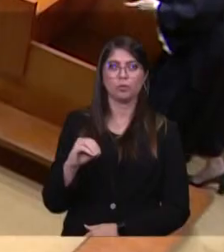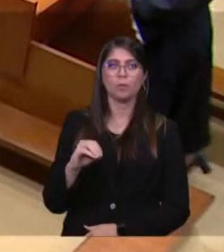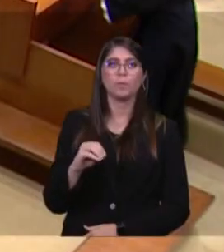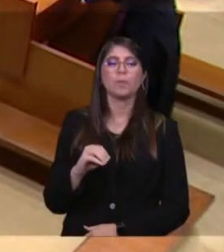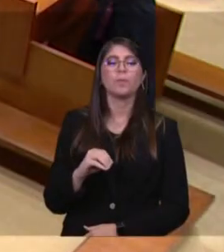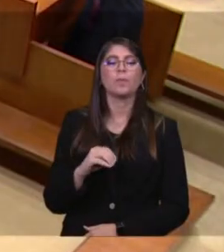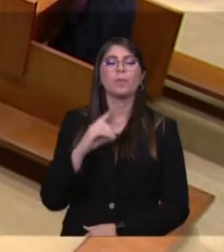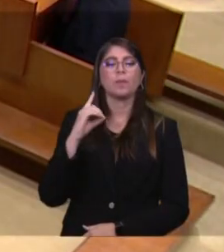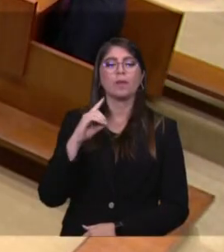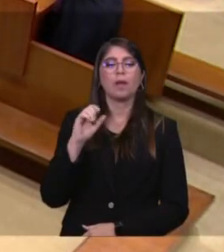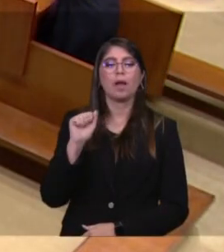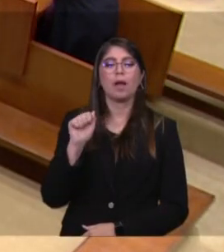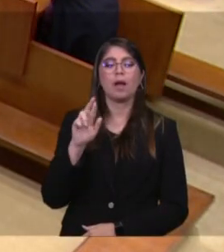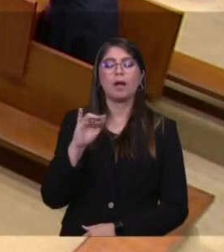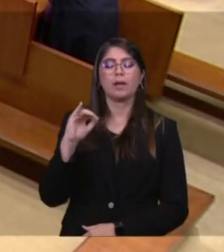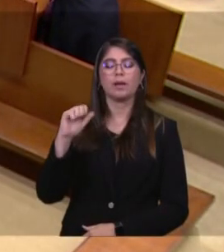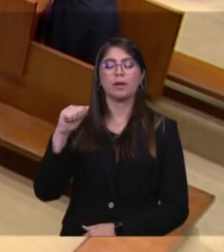Guimarães.